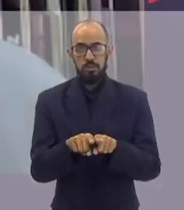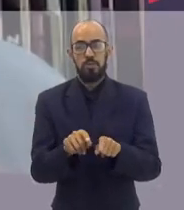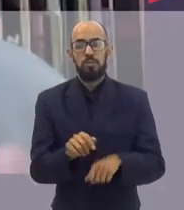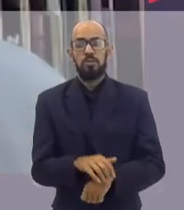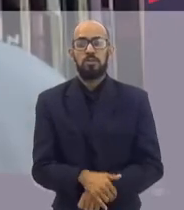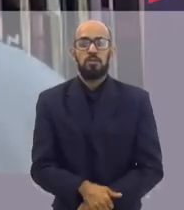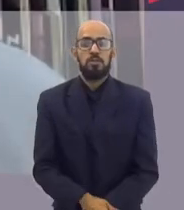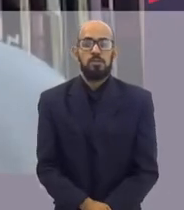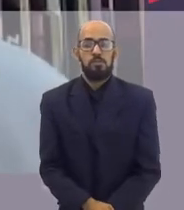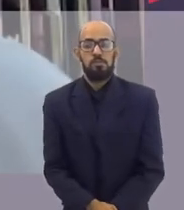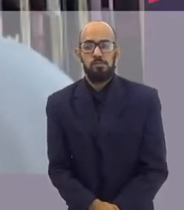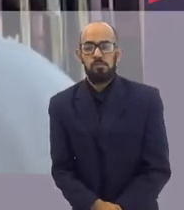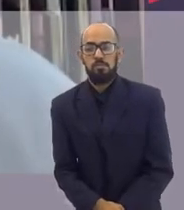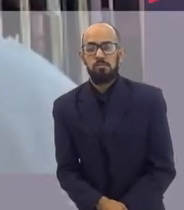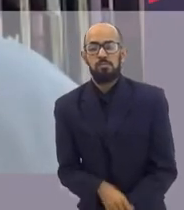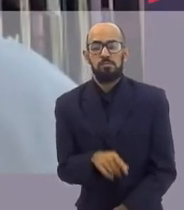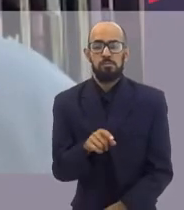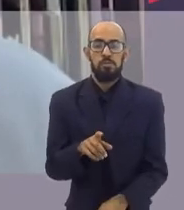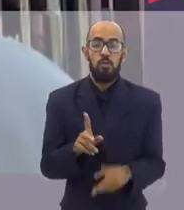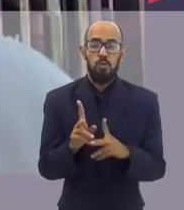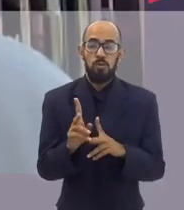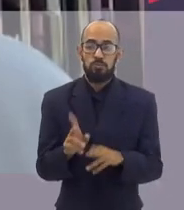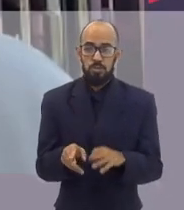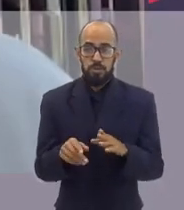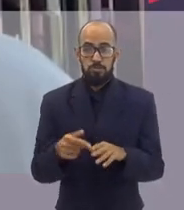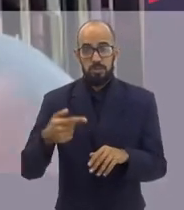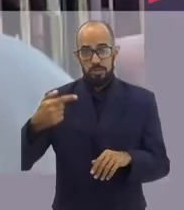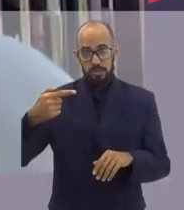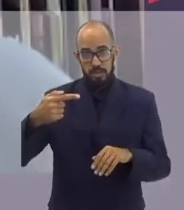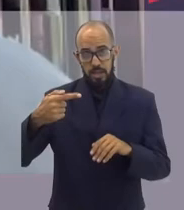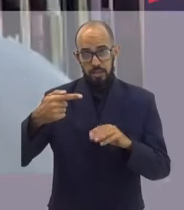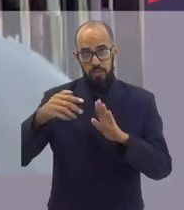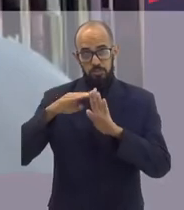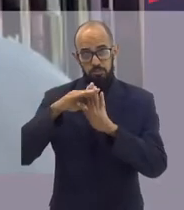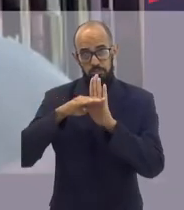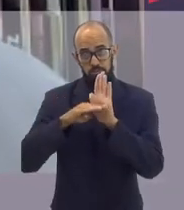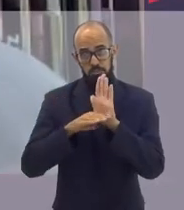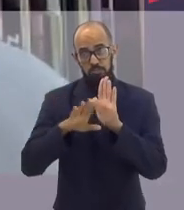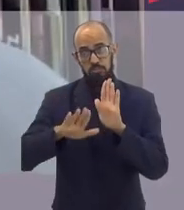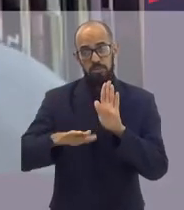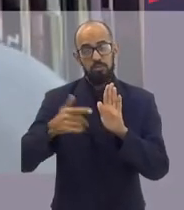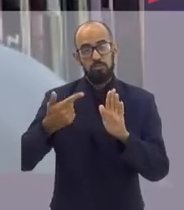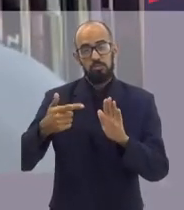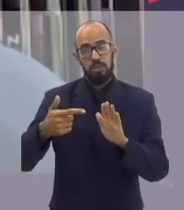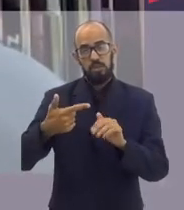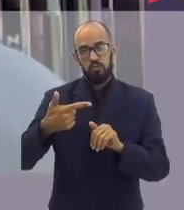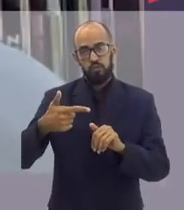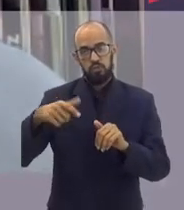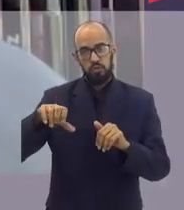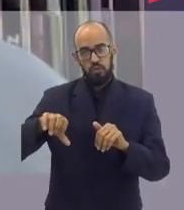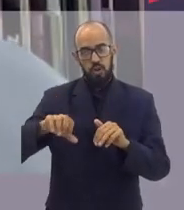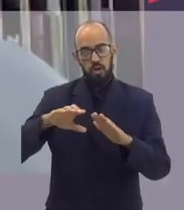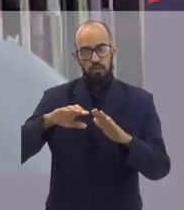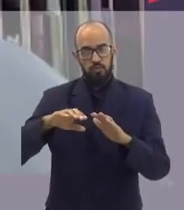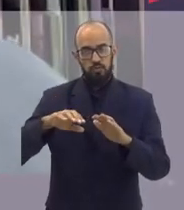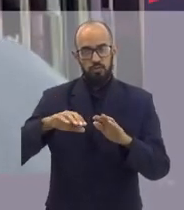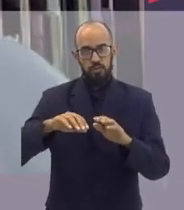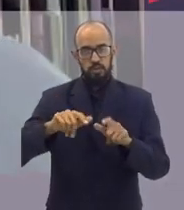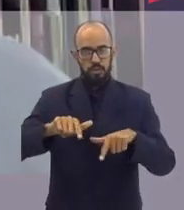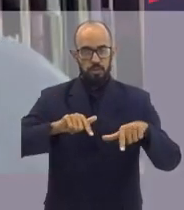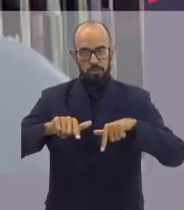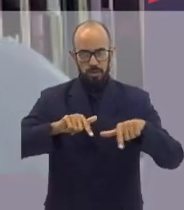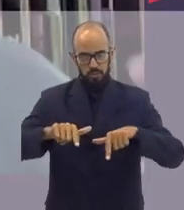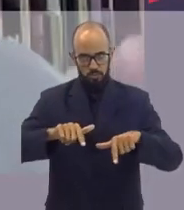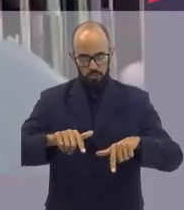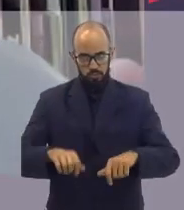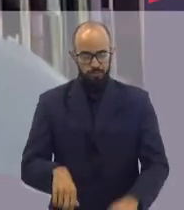música, coisas assim, né? Então a gente são as mesmas 7 etapas, mas nós não temos 29 fases. Certo? Então cada etapa,